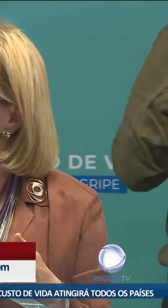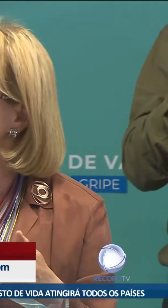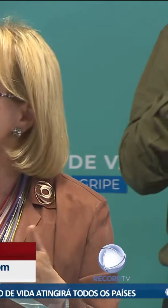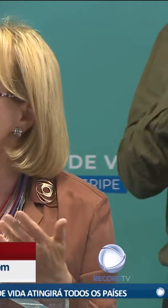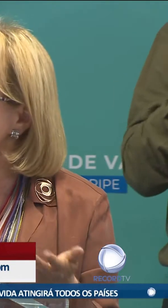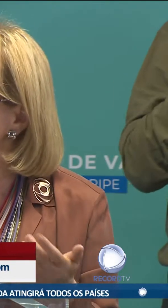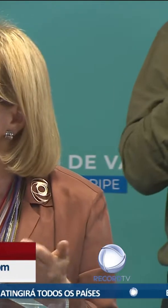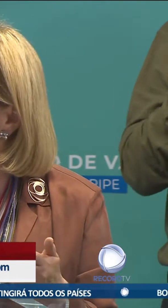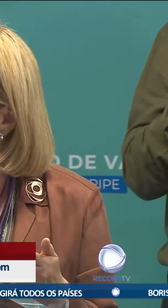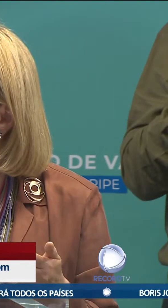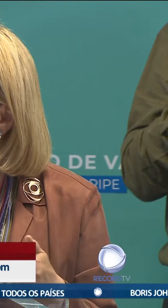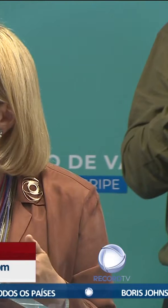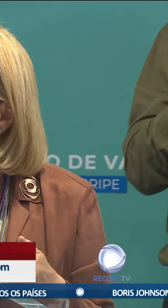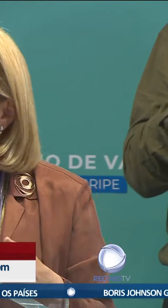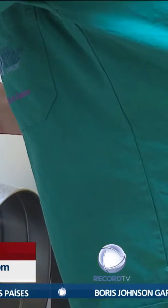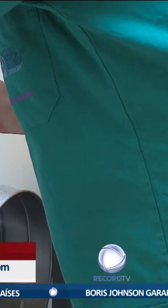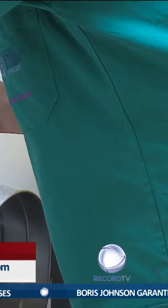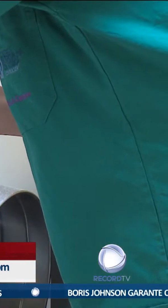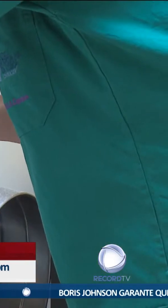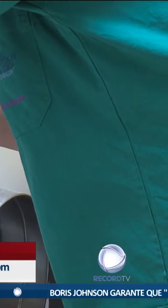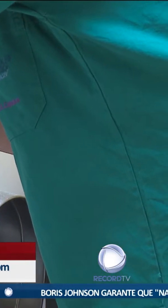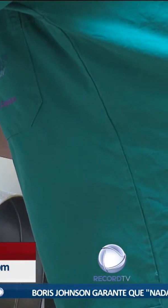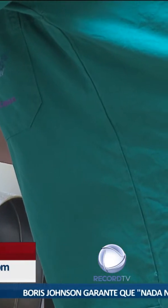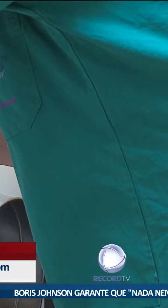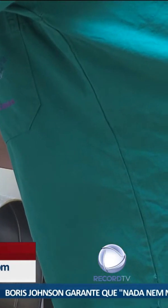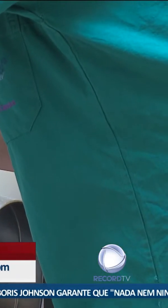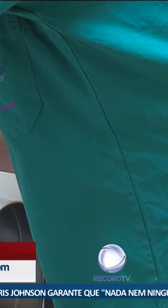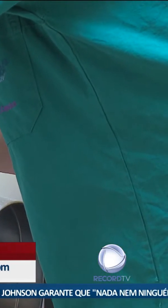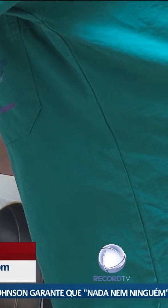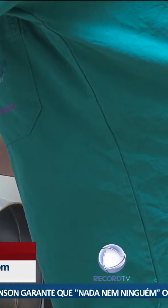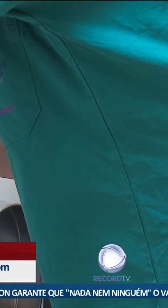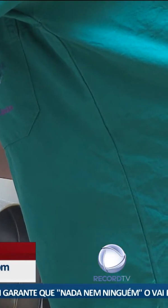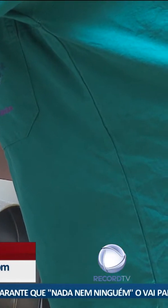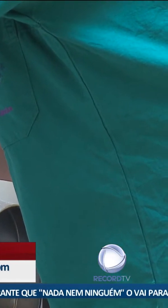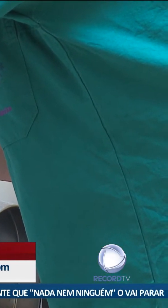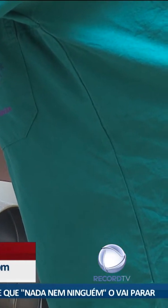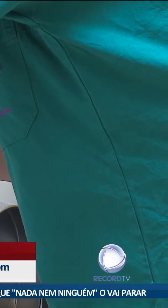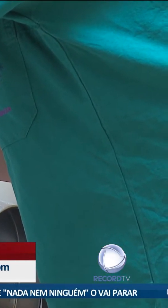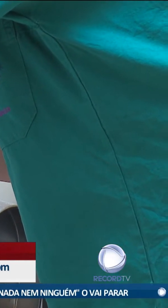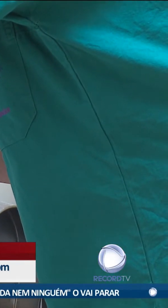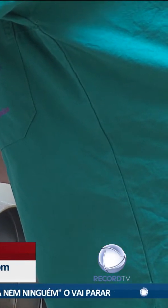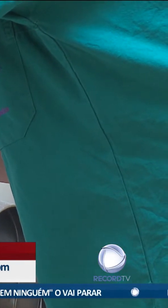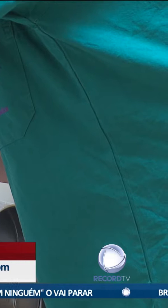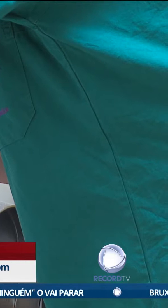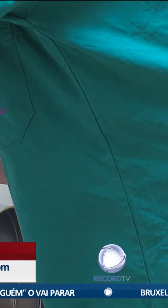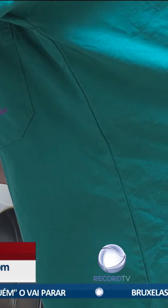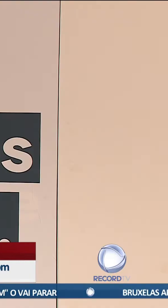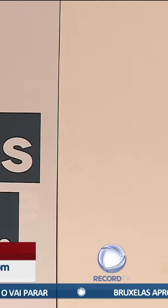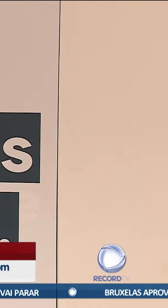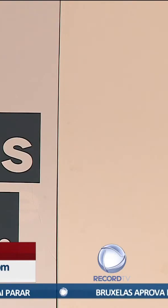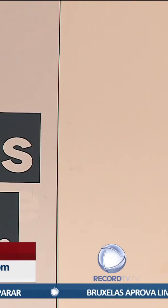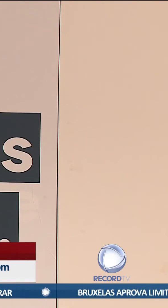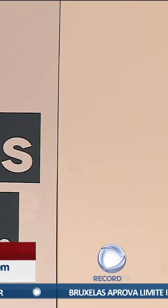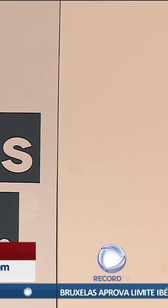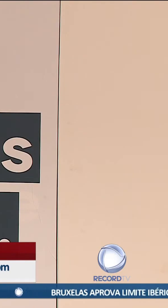dose possível para simplificar os esquemas frente às festividades do próximo mês ea os contágios graça